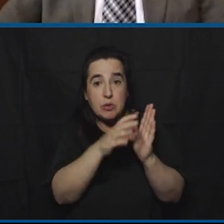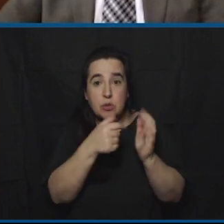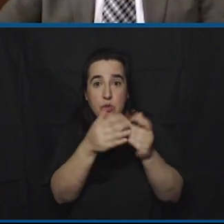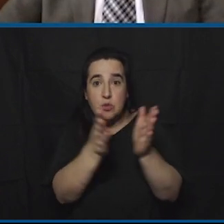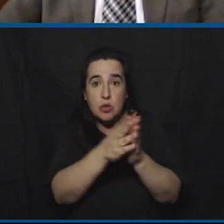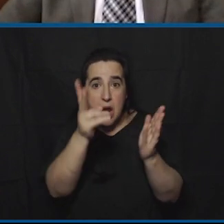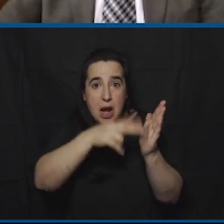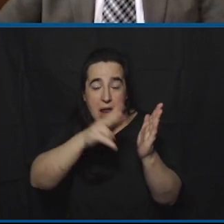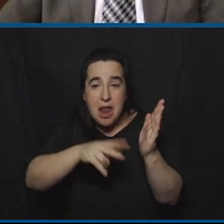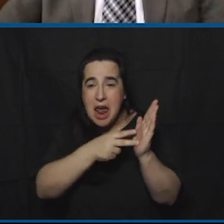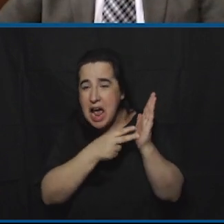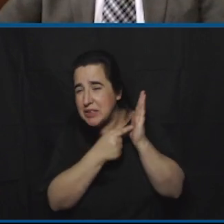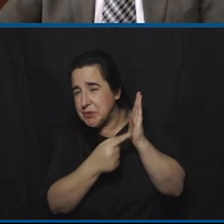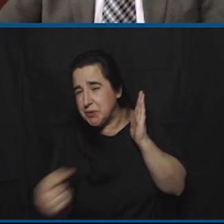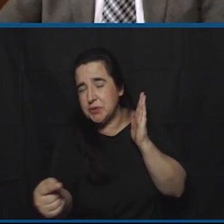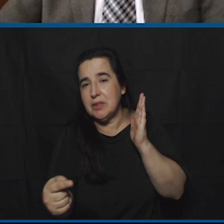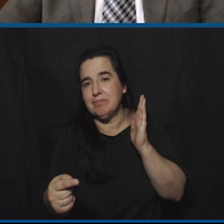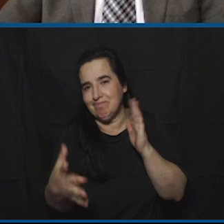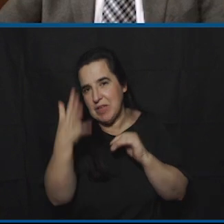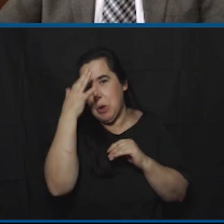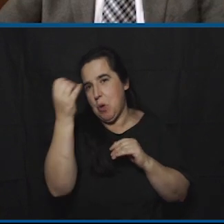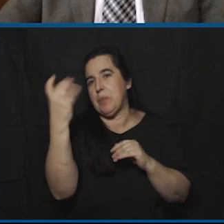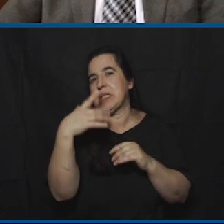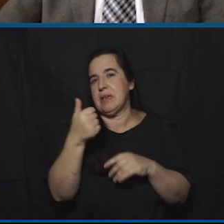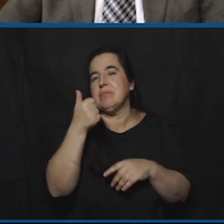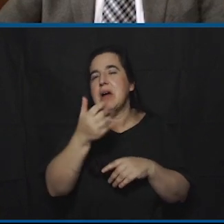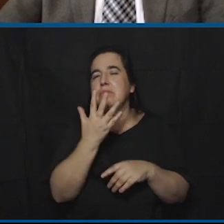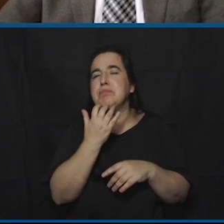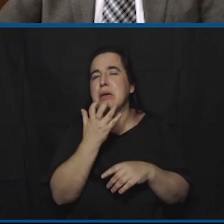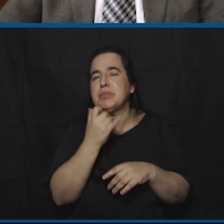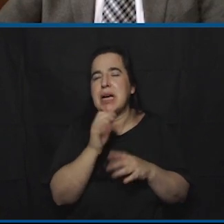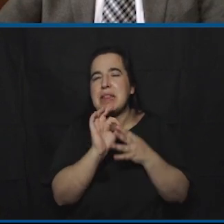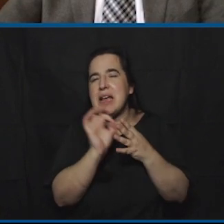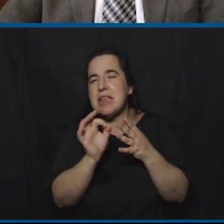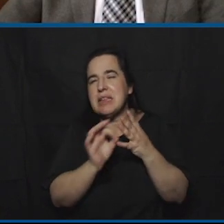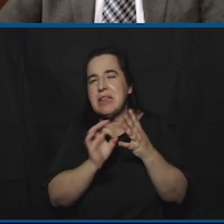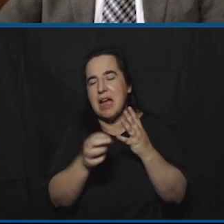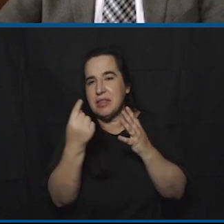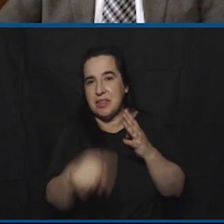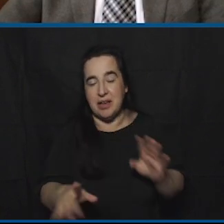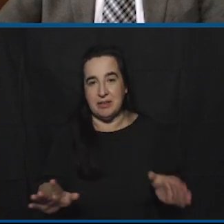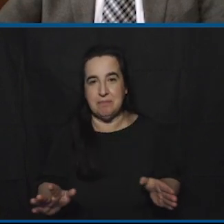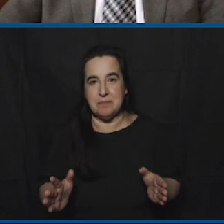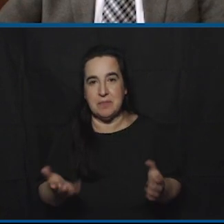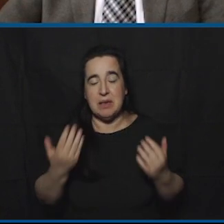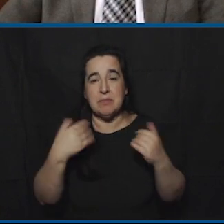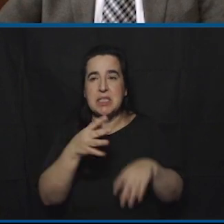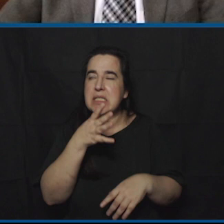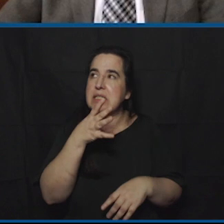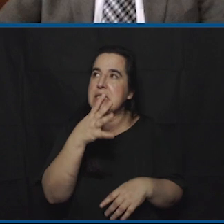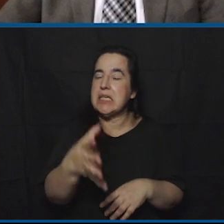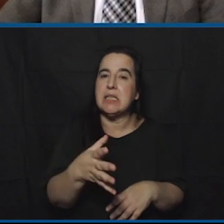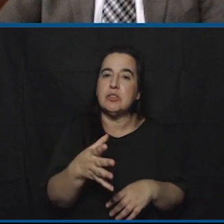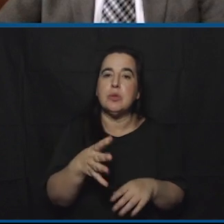o gosto de poder entender no seu pormenor, não é? Há muitos detalhes aqui mencionados, mas o que é que podemos